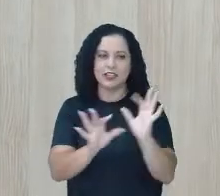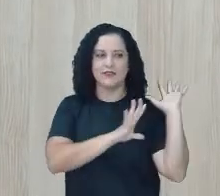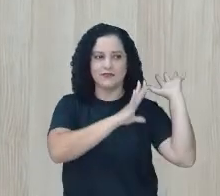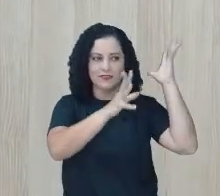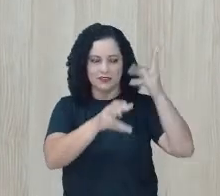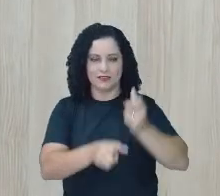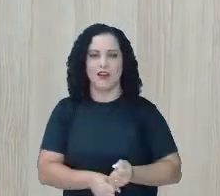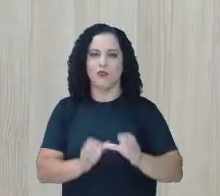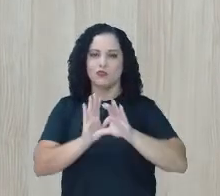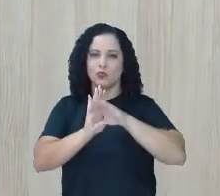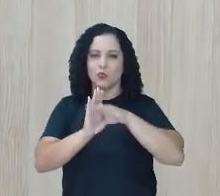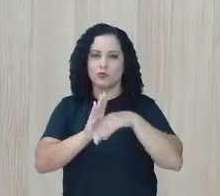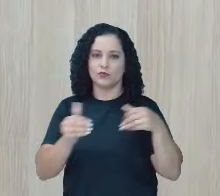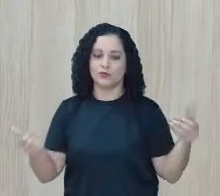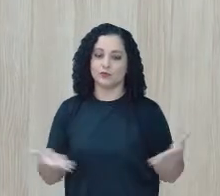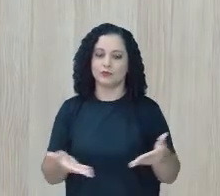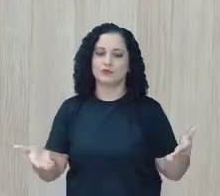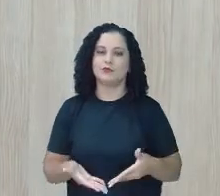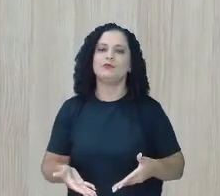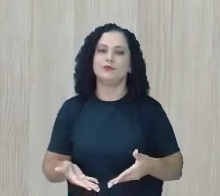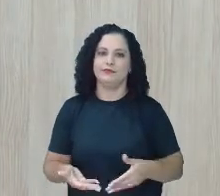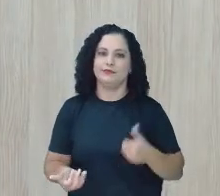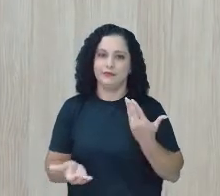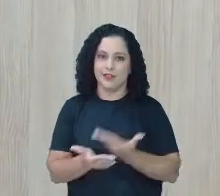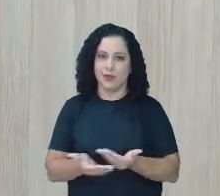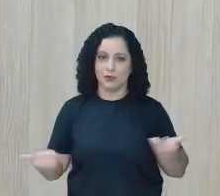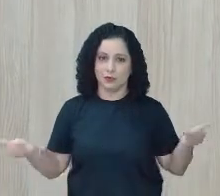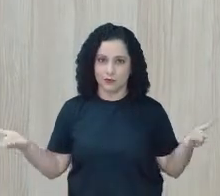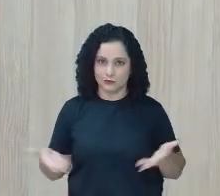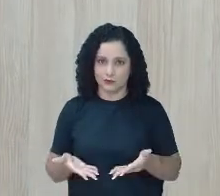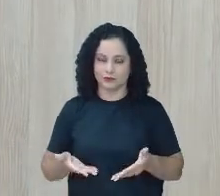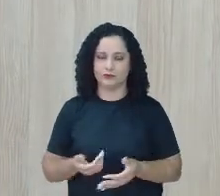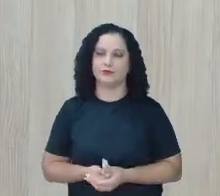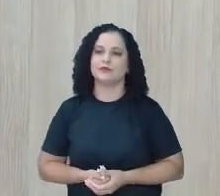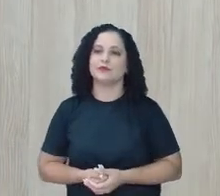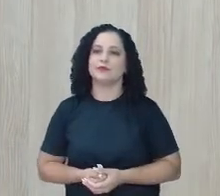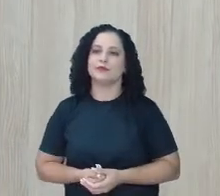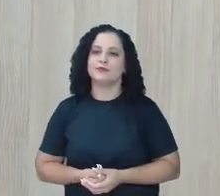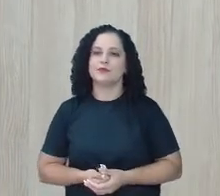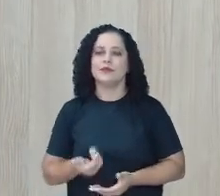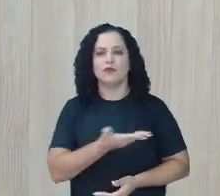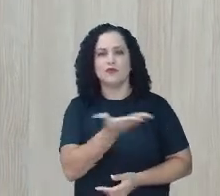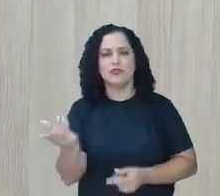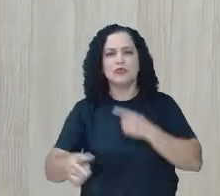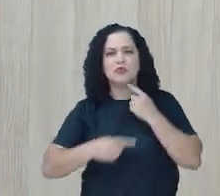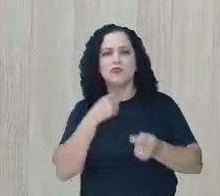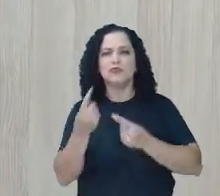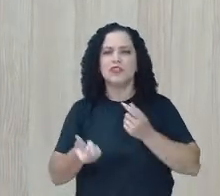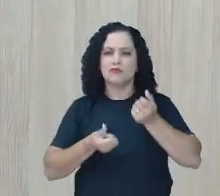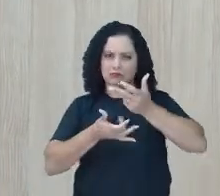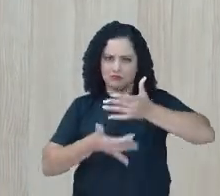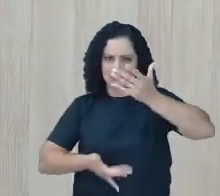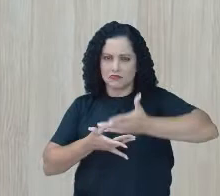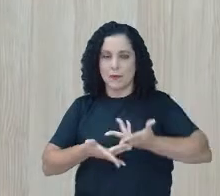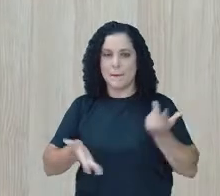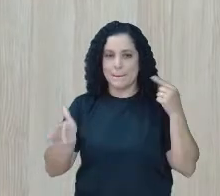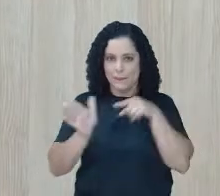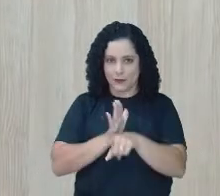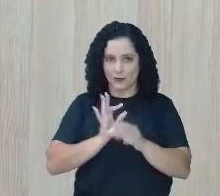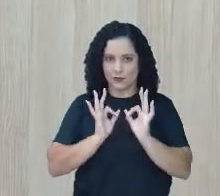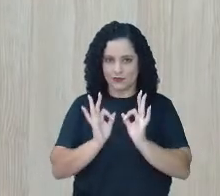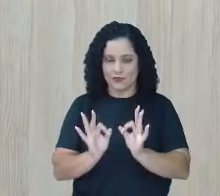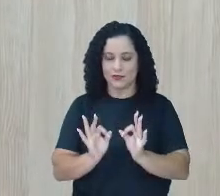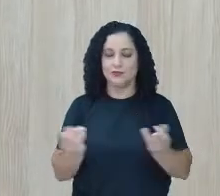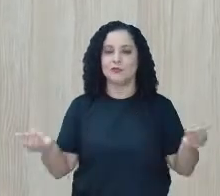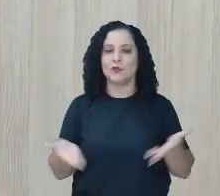conceitos que a gente vai trazer aqui nesse comecinho de aula, tá bom? Qualquer dúvida, fica à vontade para perguntar lá no chat. E aí, ó, o professor